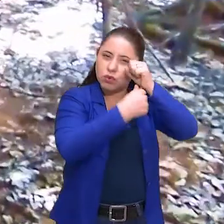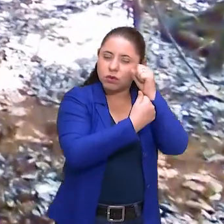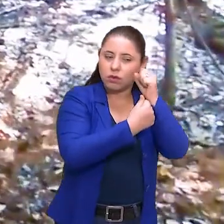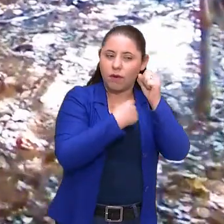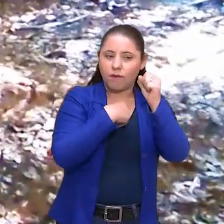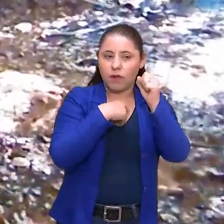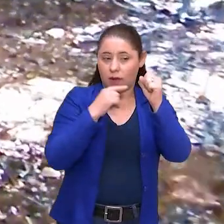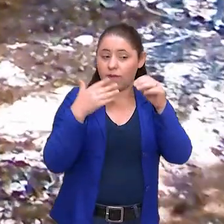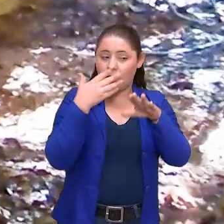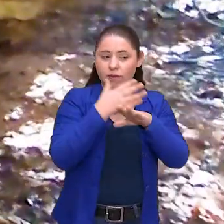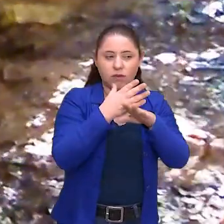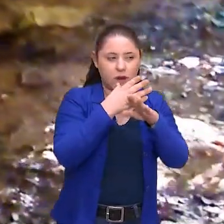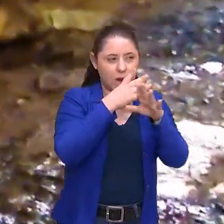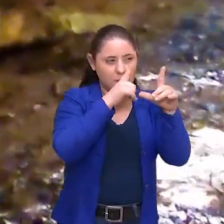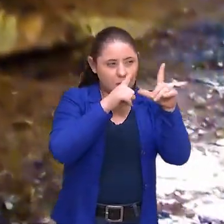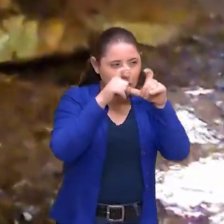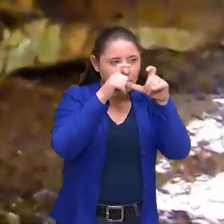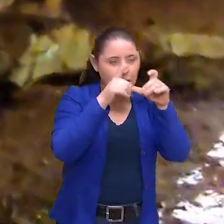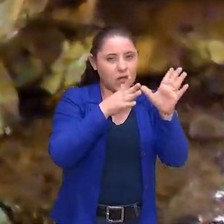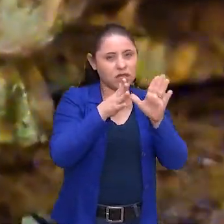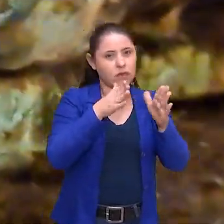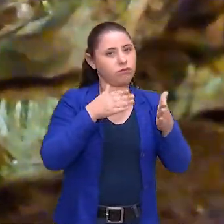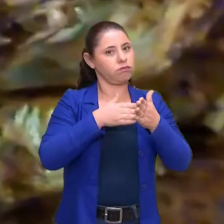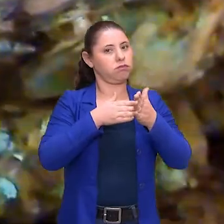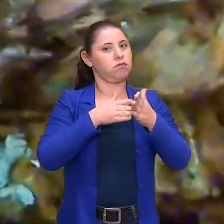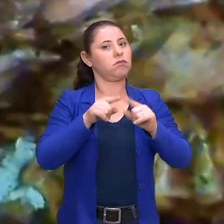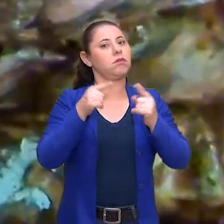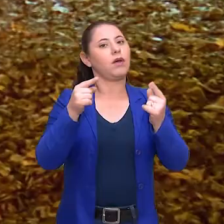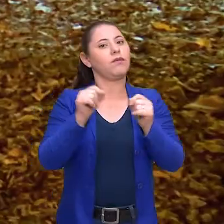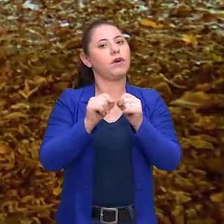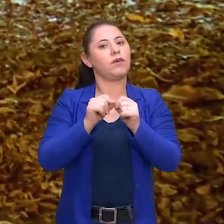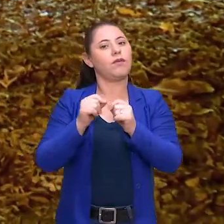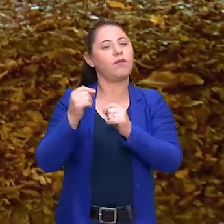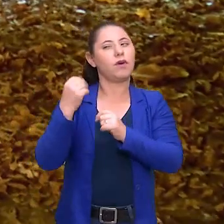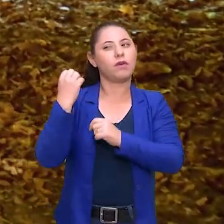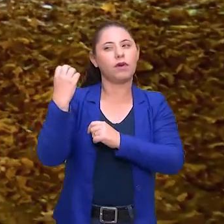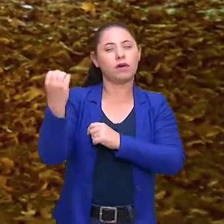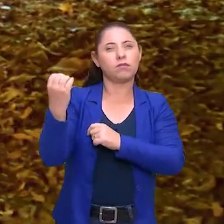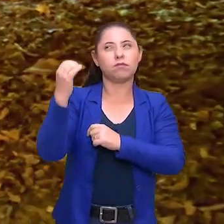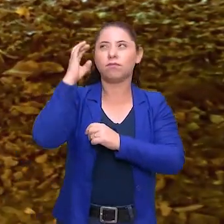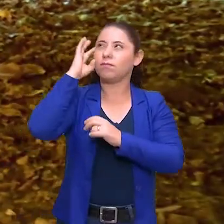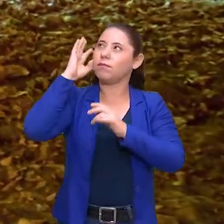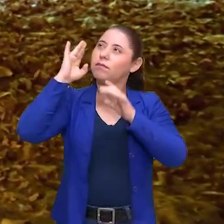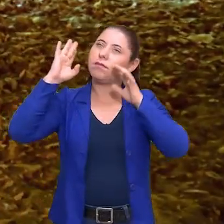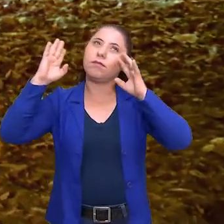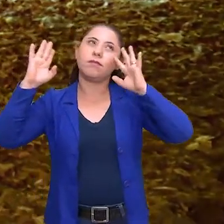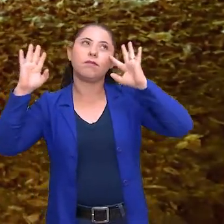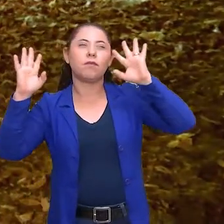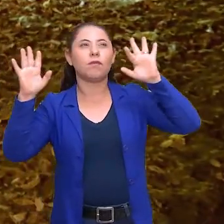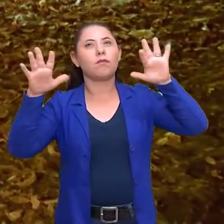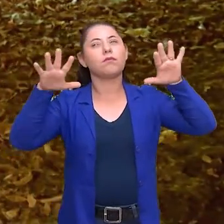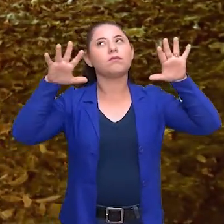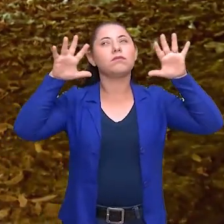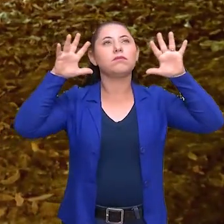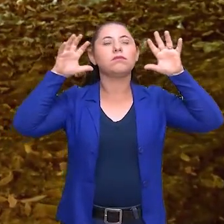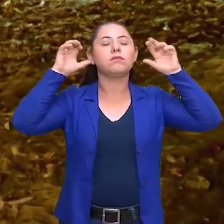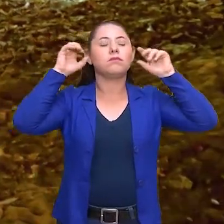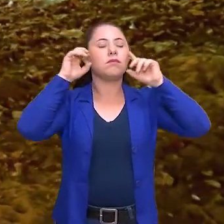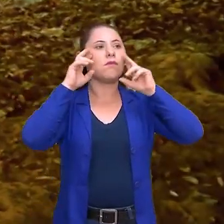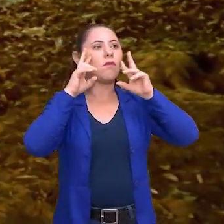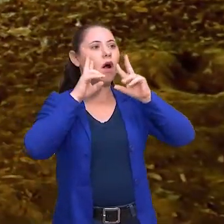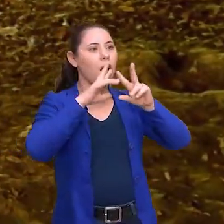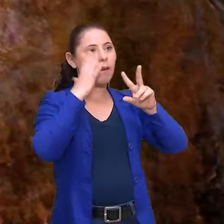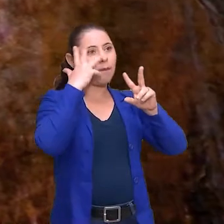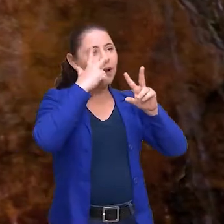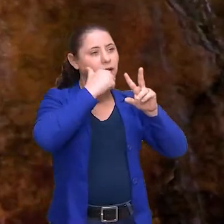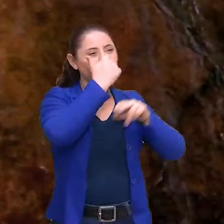por aqui passou fez o seu registro, hoje com acesso restrito, mas que nos faz viajar na imaginação e no silêncio contemplar a